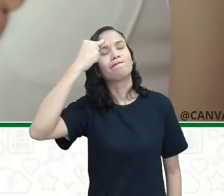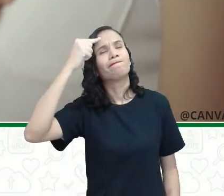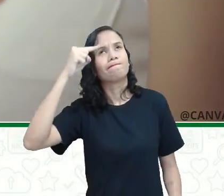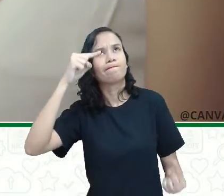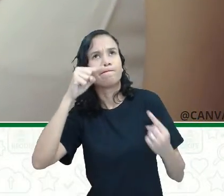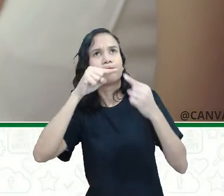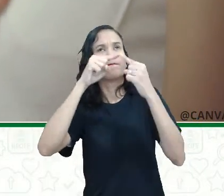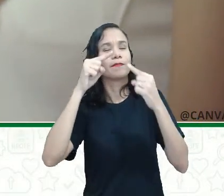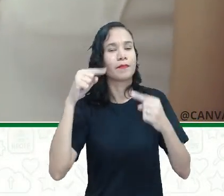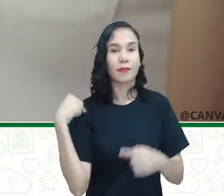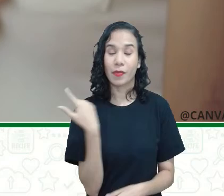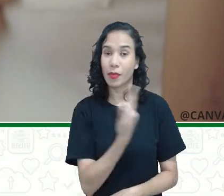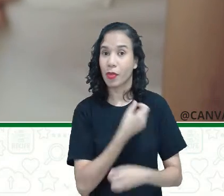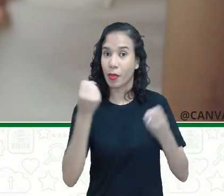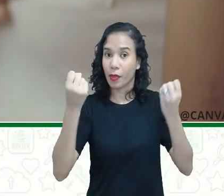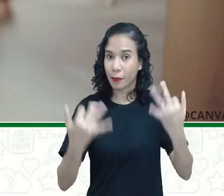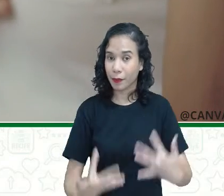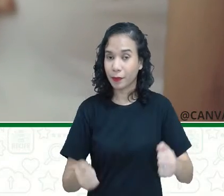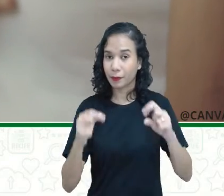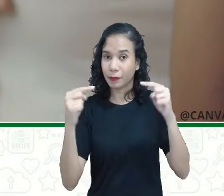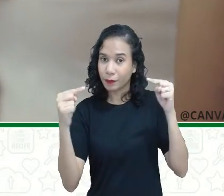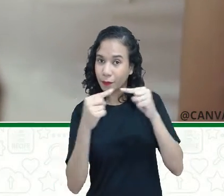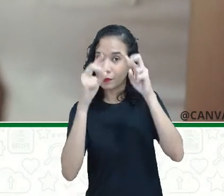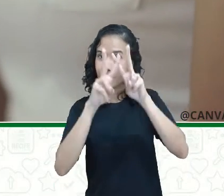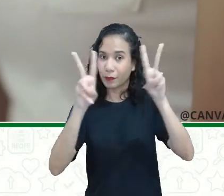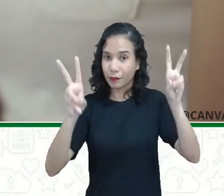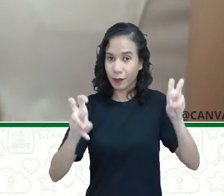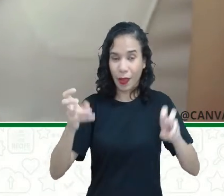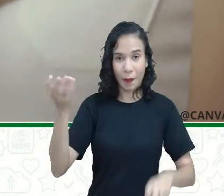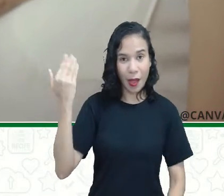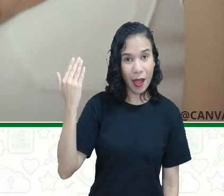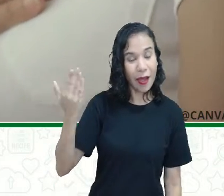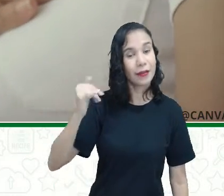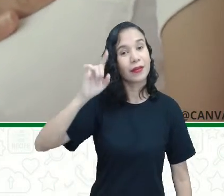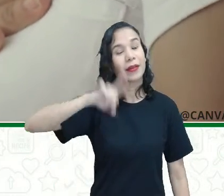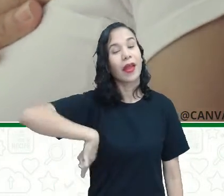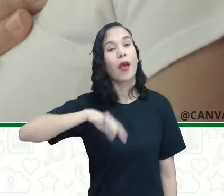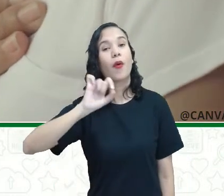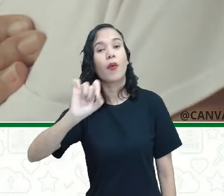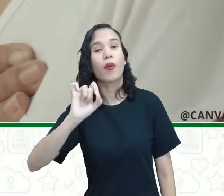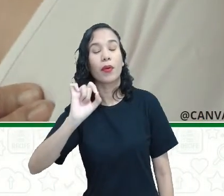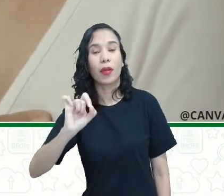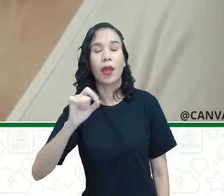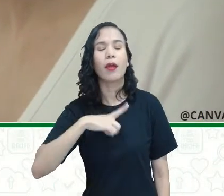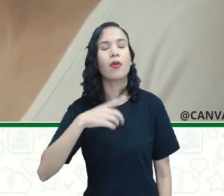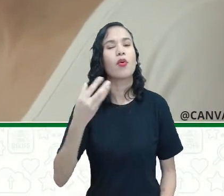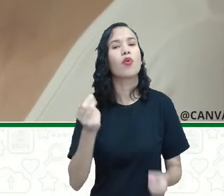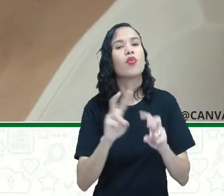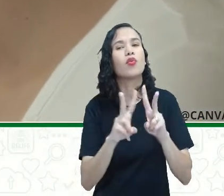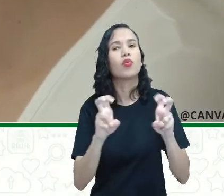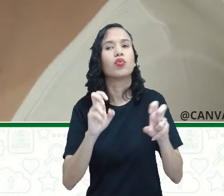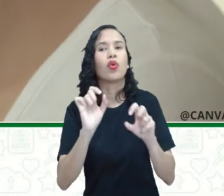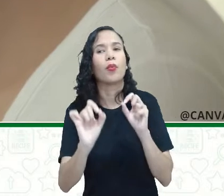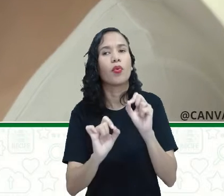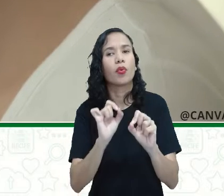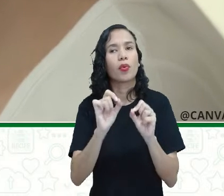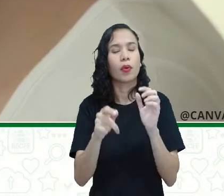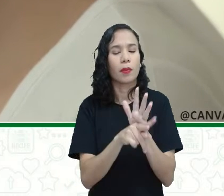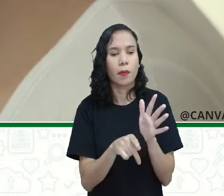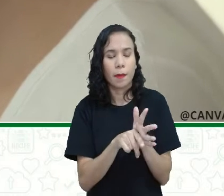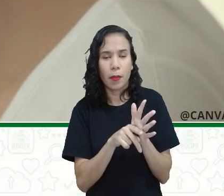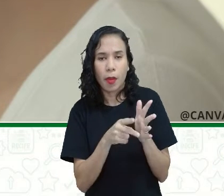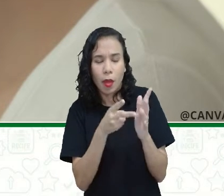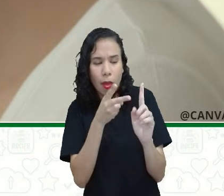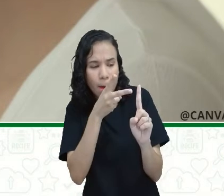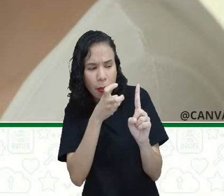e a gente já vem falando sobre isso em aulas anteriores, sobre essa questão do